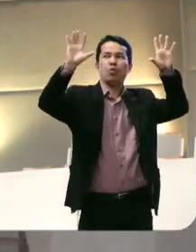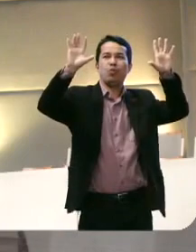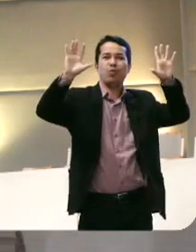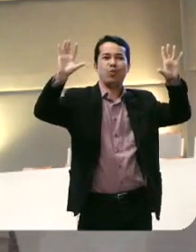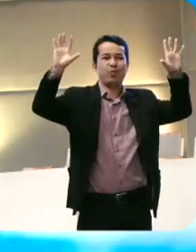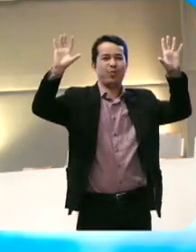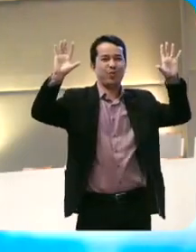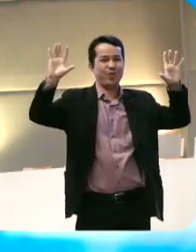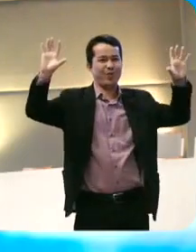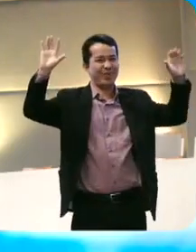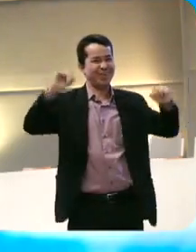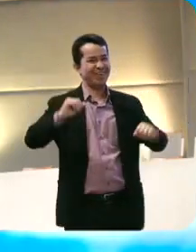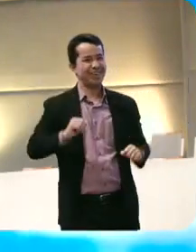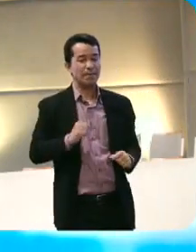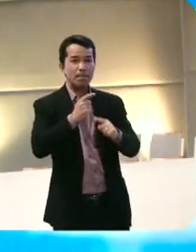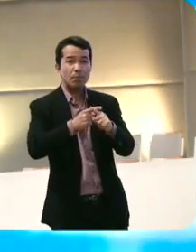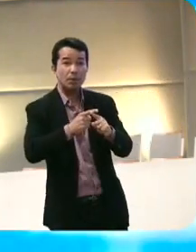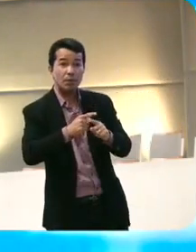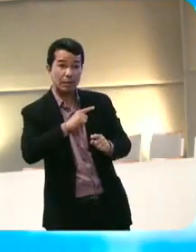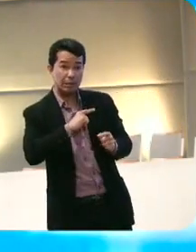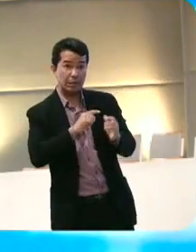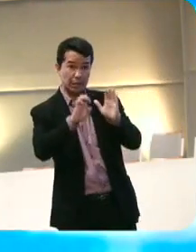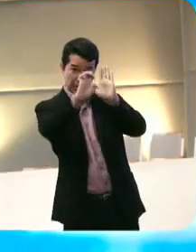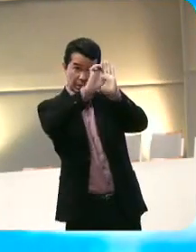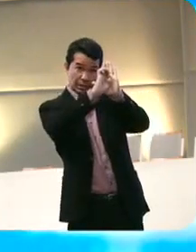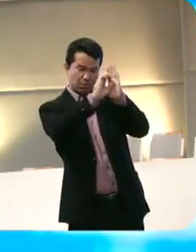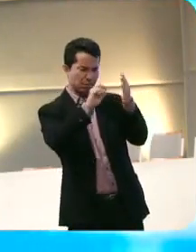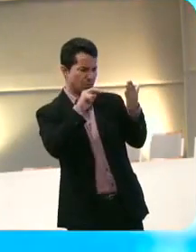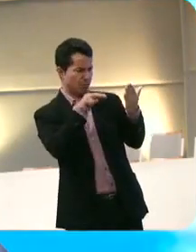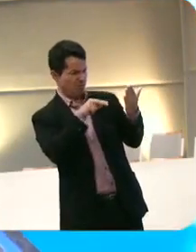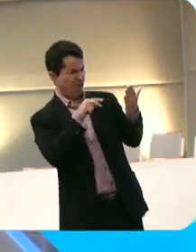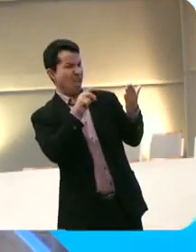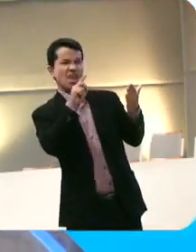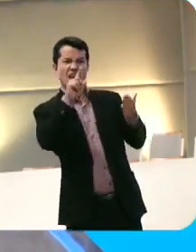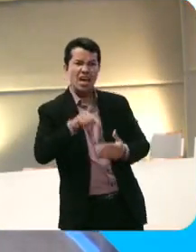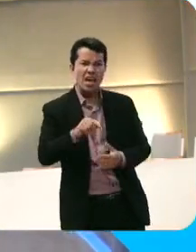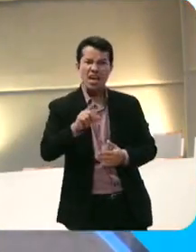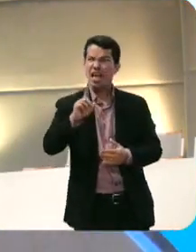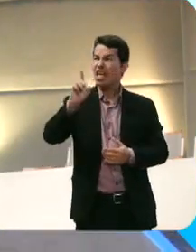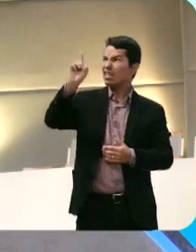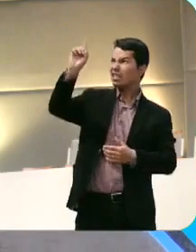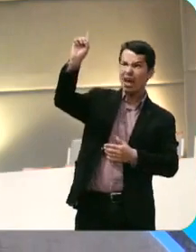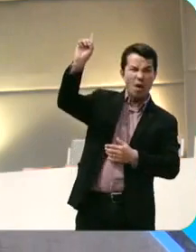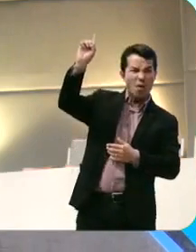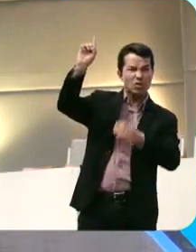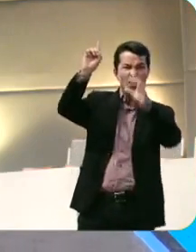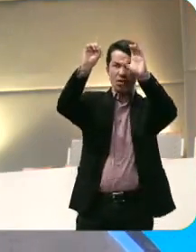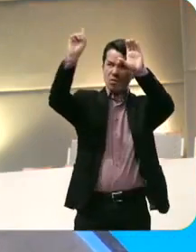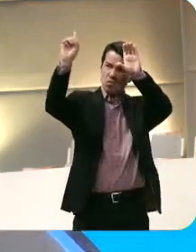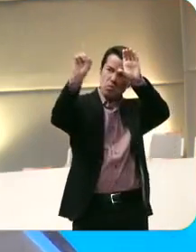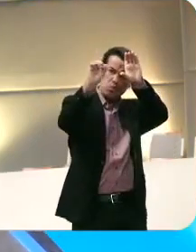Ele está colocando Deus como a nuvem. A nuvem era a presença